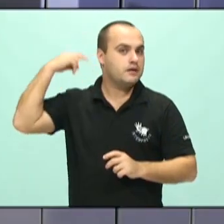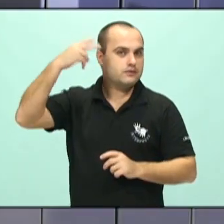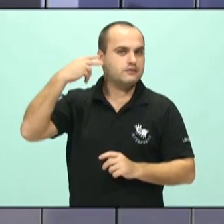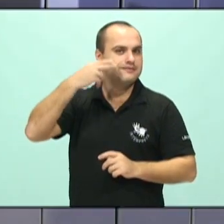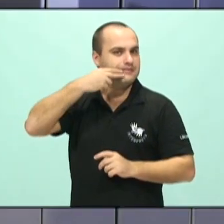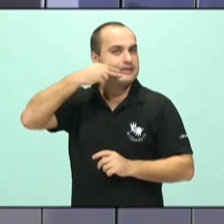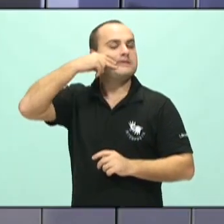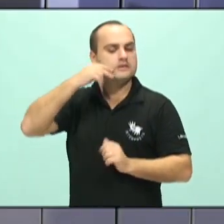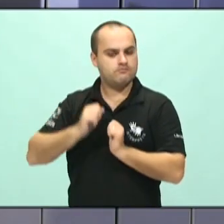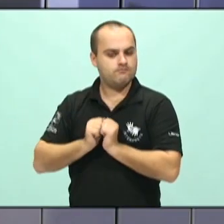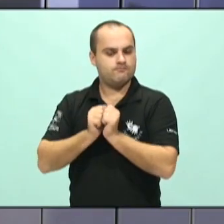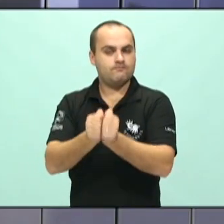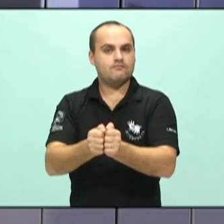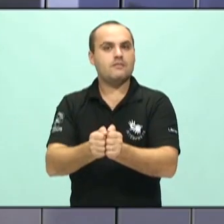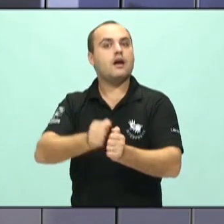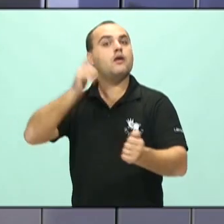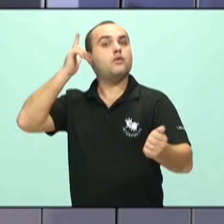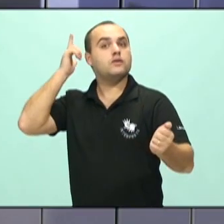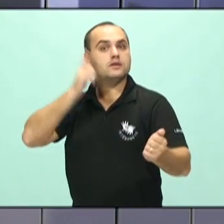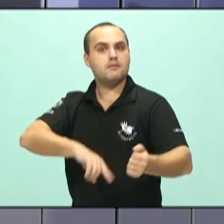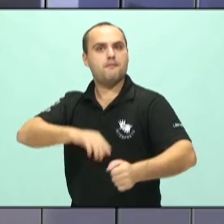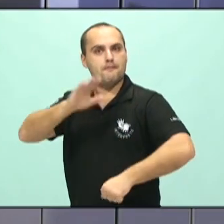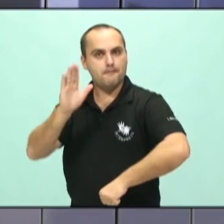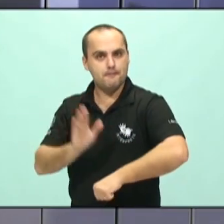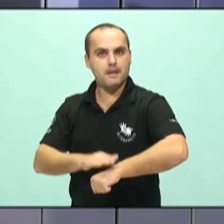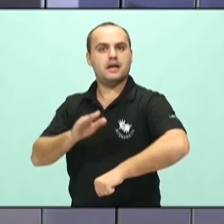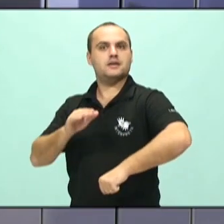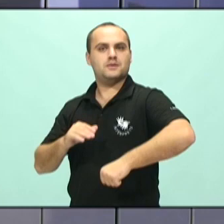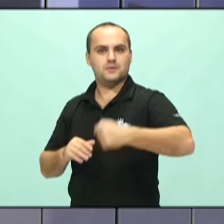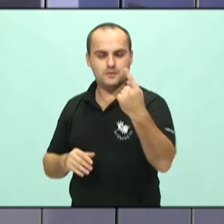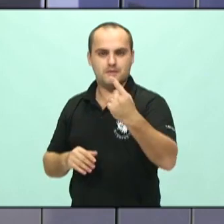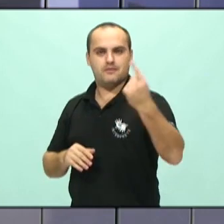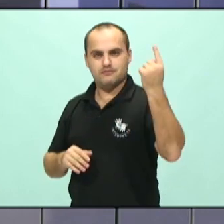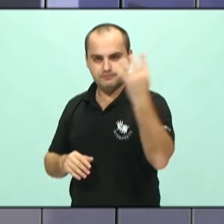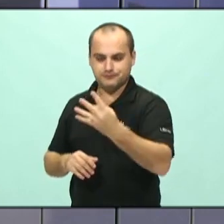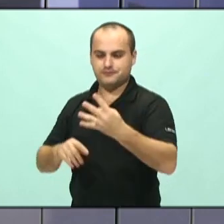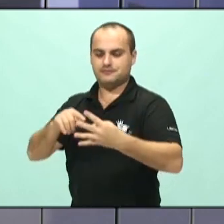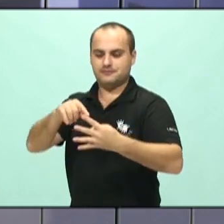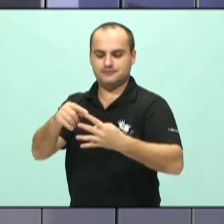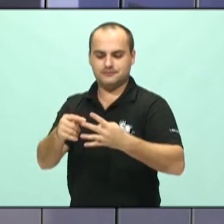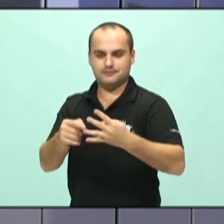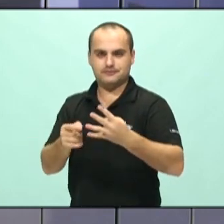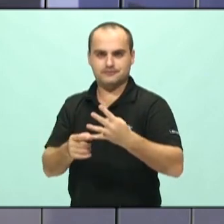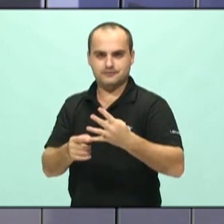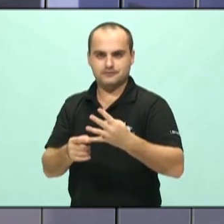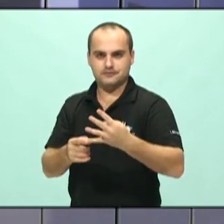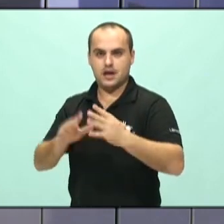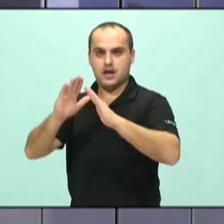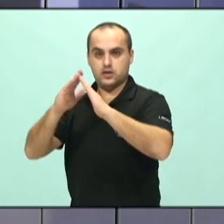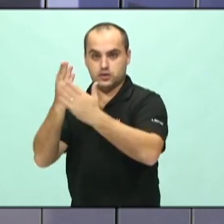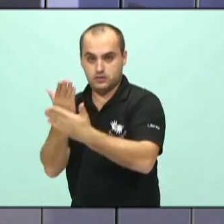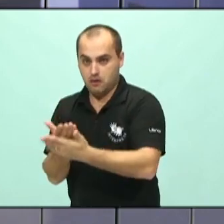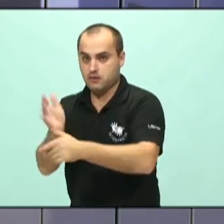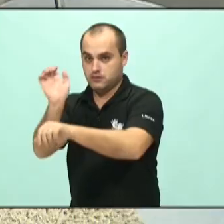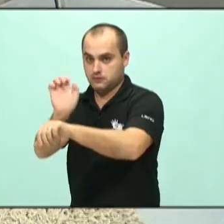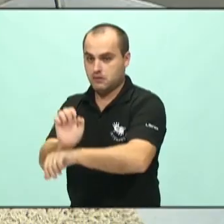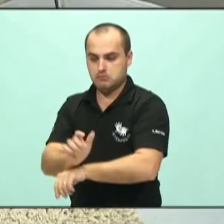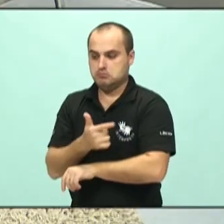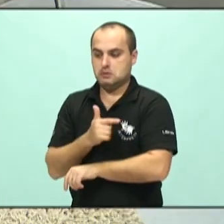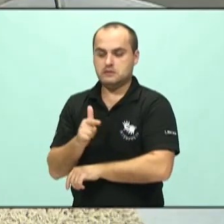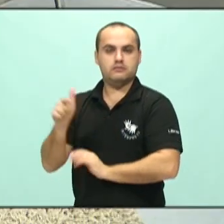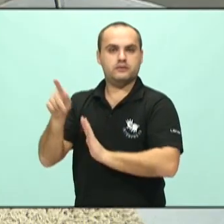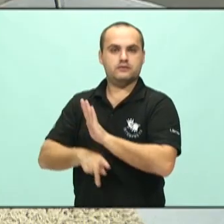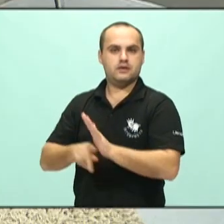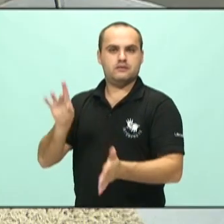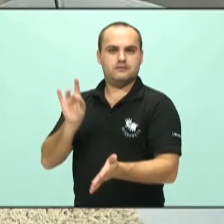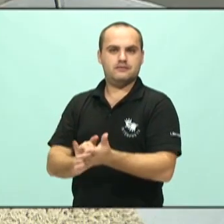conseguimos lá em Florianópolis a 4ª passarela, que era para frente de uma escola estadual, Monsenhor Vandelino Robot, que não tinha no projeto